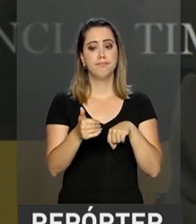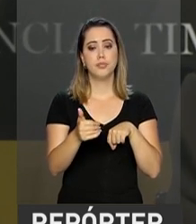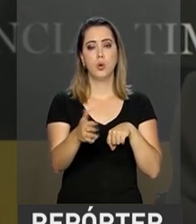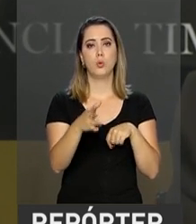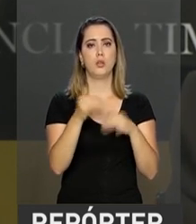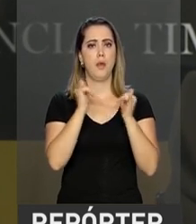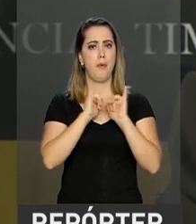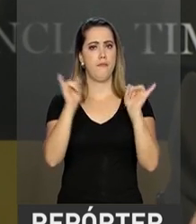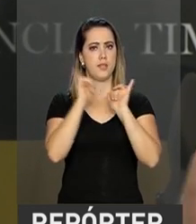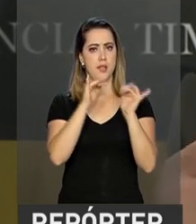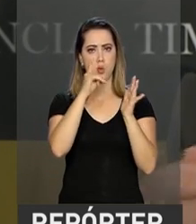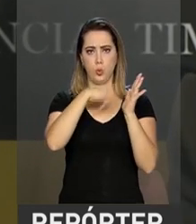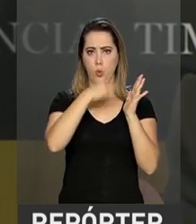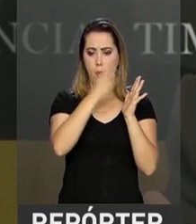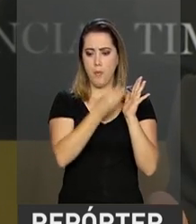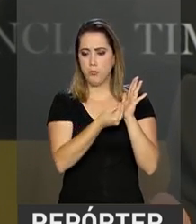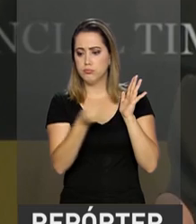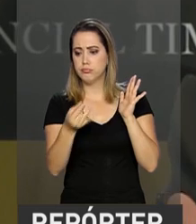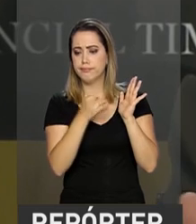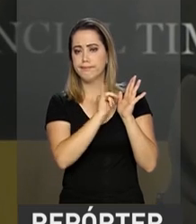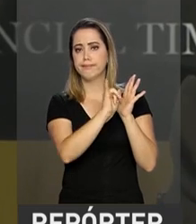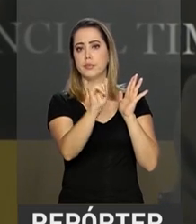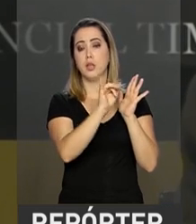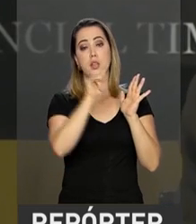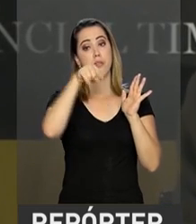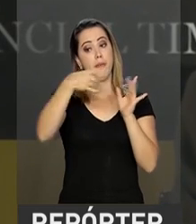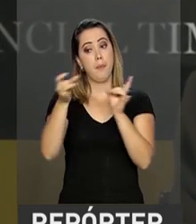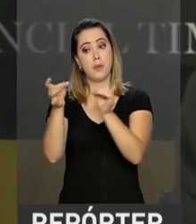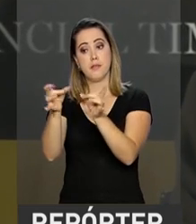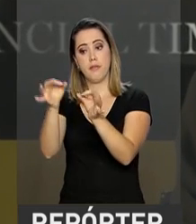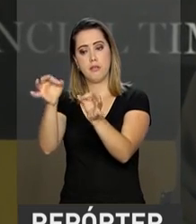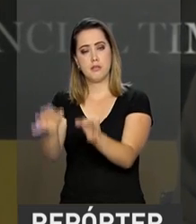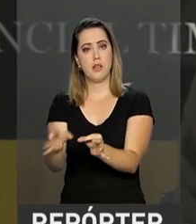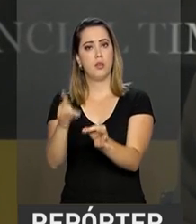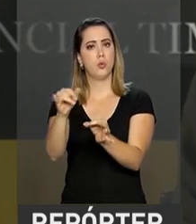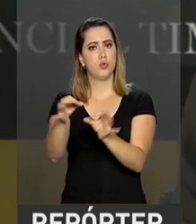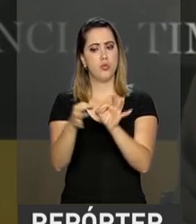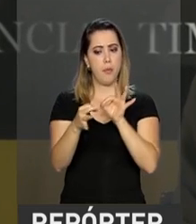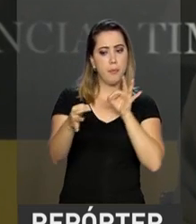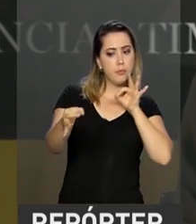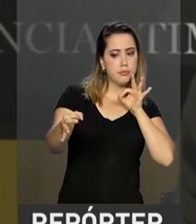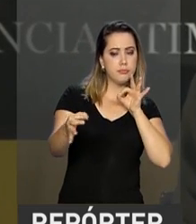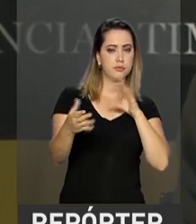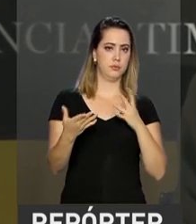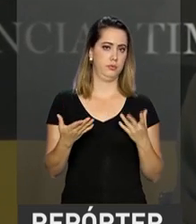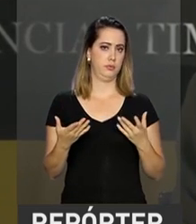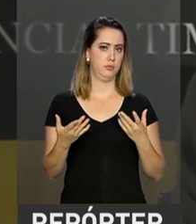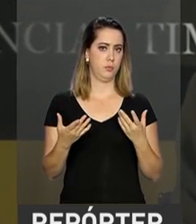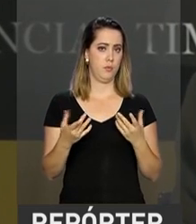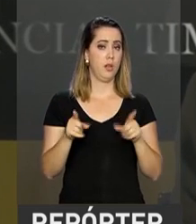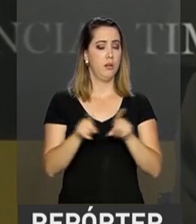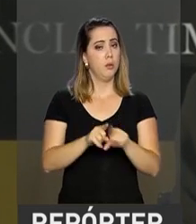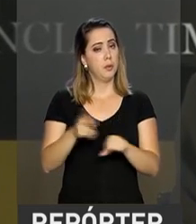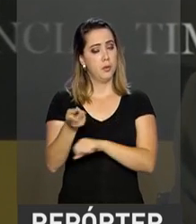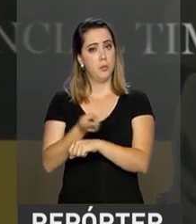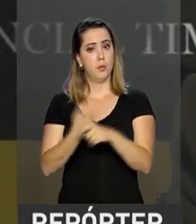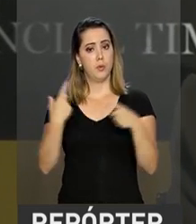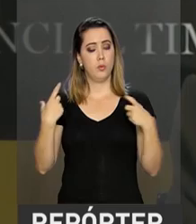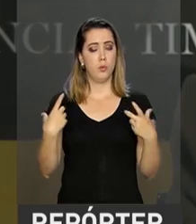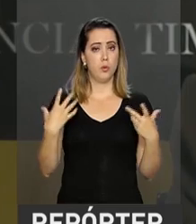publicação do edital ea realização do leilão e sobretudo se procurou é criar um ambiente